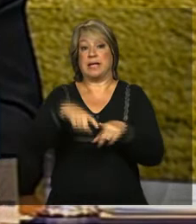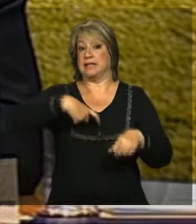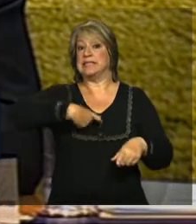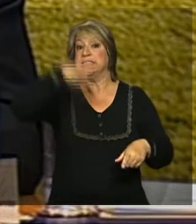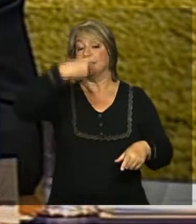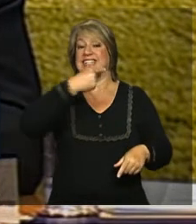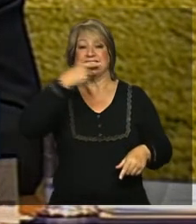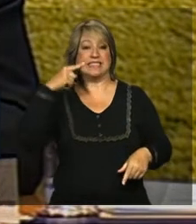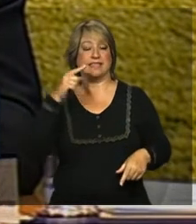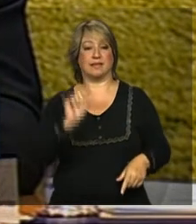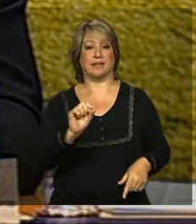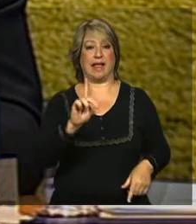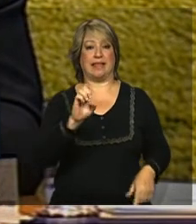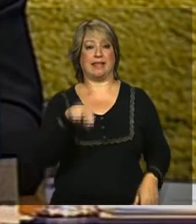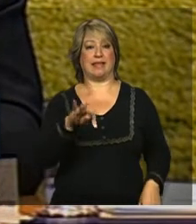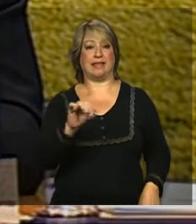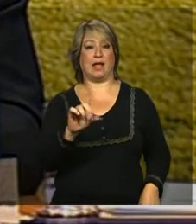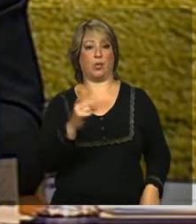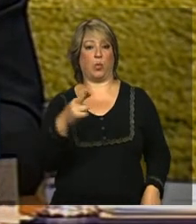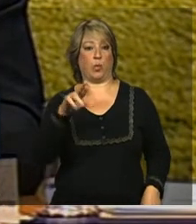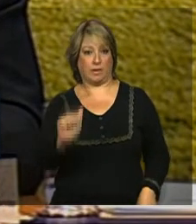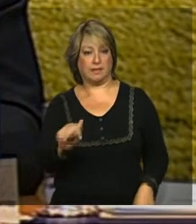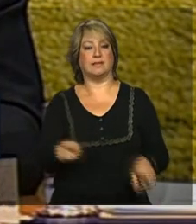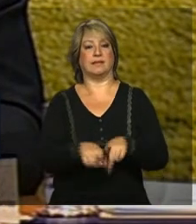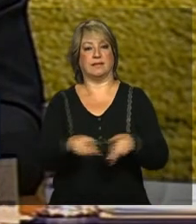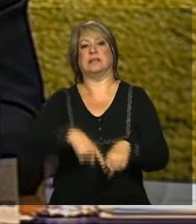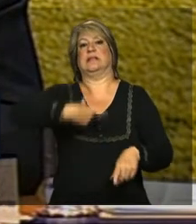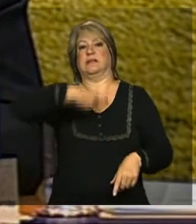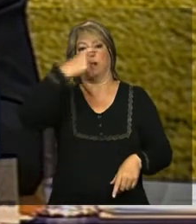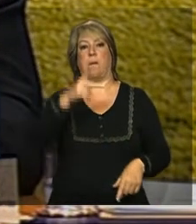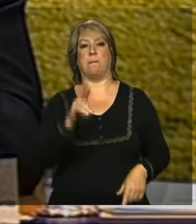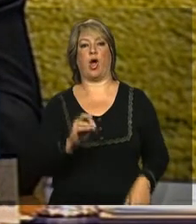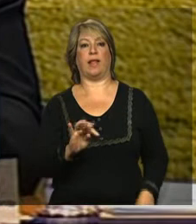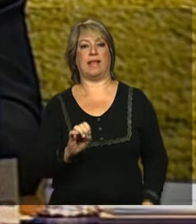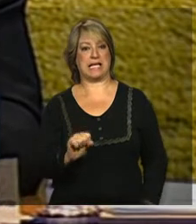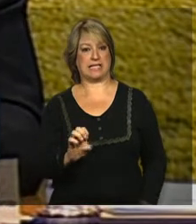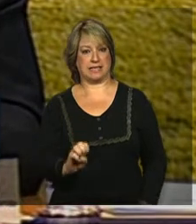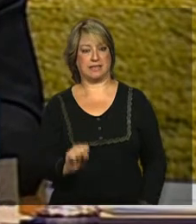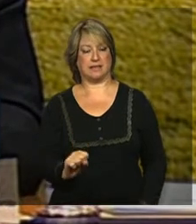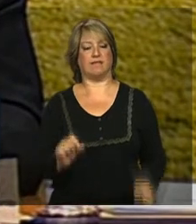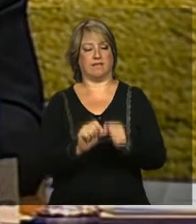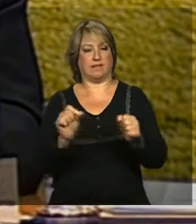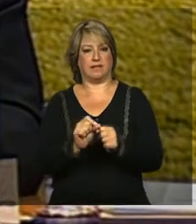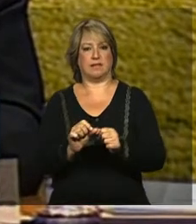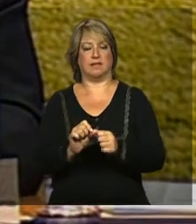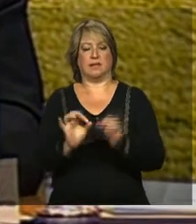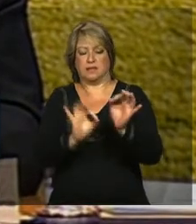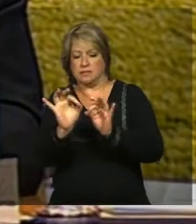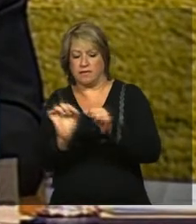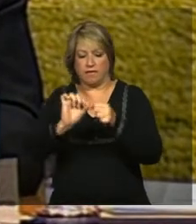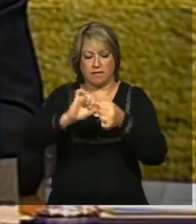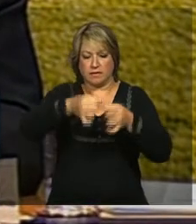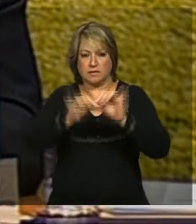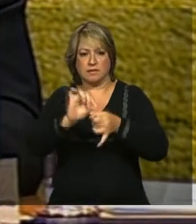dentárias Ministério da Saúde aumentou recurso para prótese dentária e estruturou Laboratórios regionais de